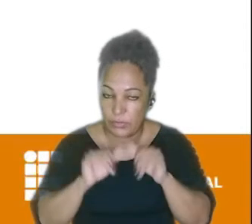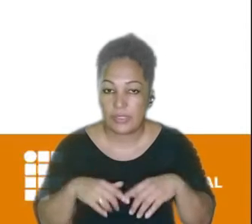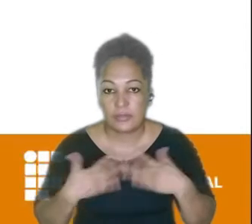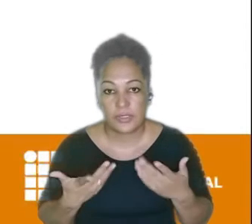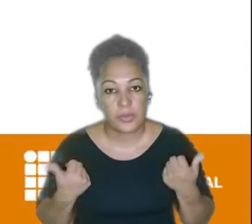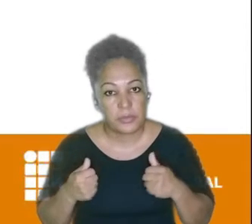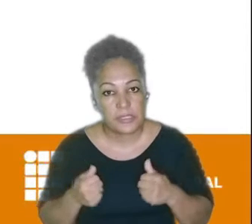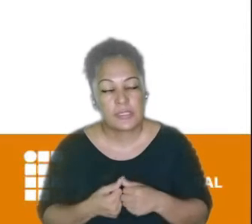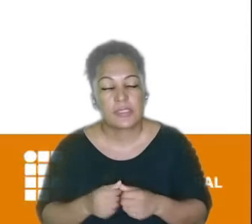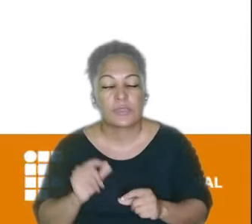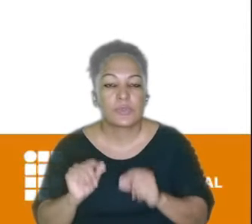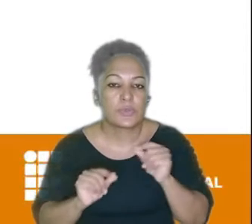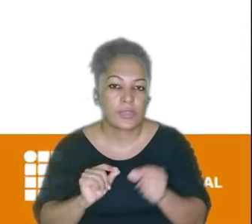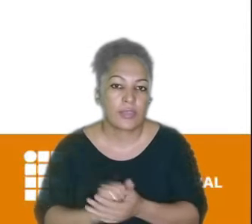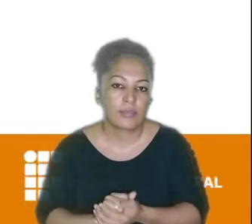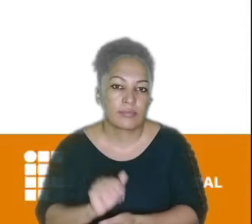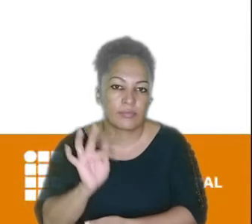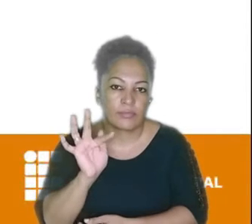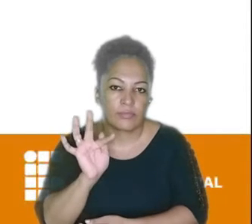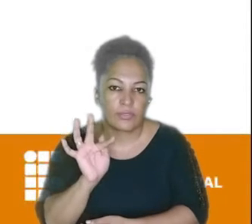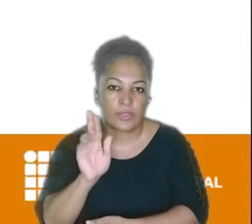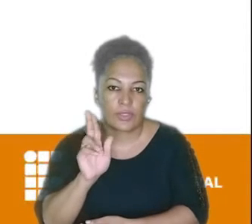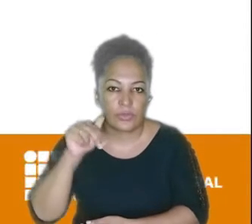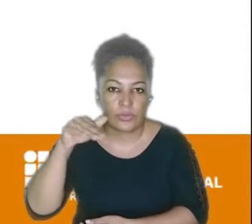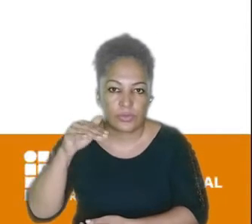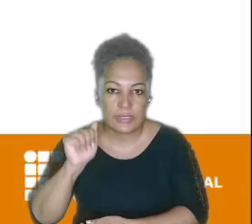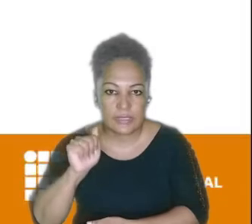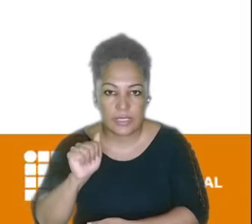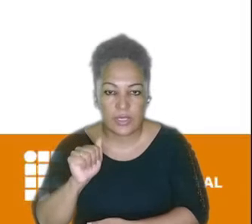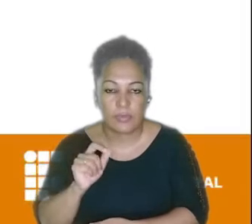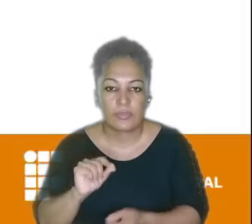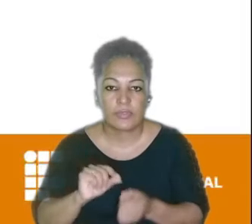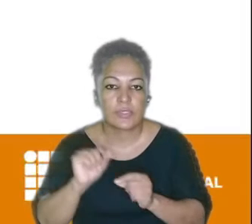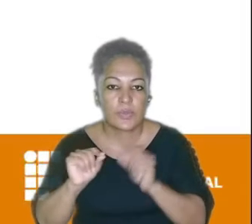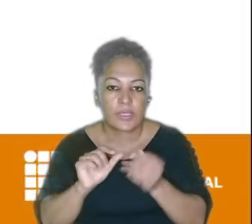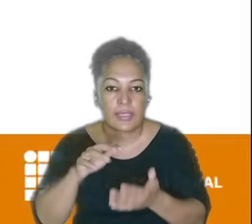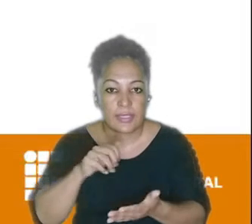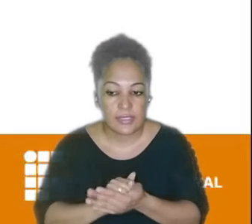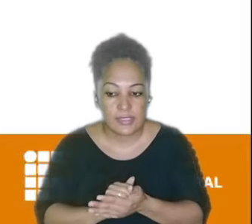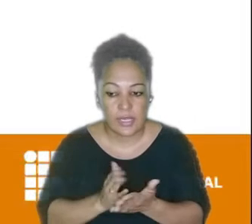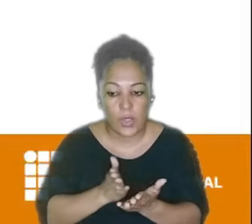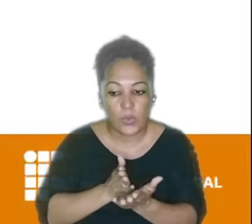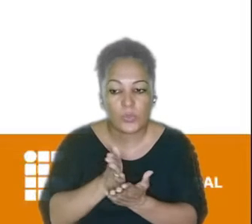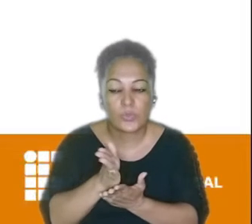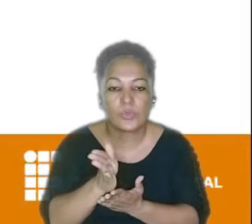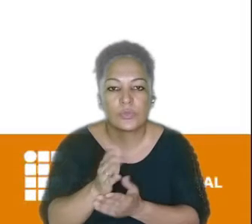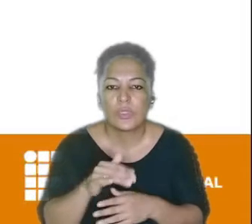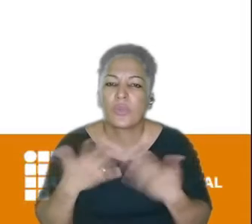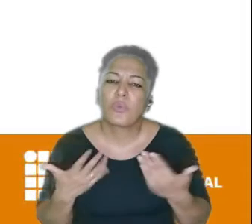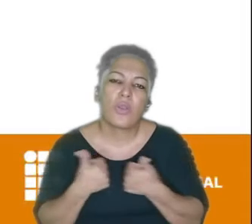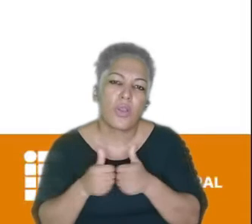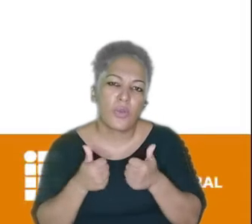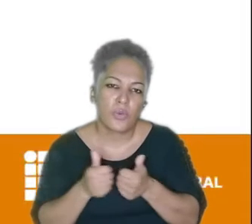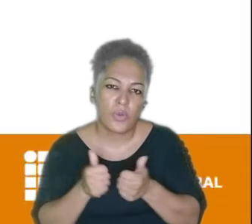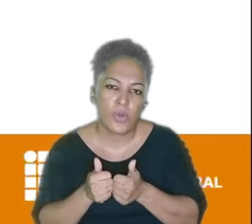informado. Então, eu preciso, então, de uma funcionalidade para cadastrar o trecho, tá? E